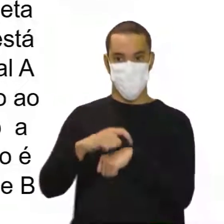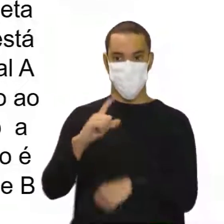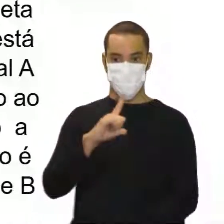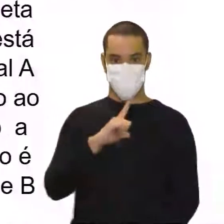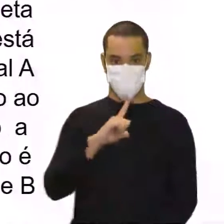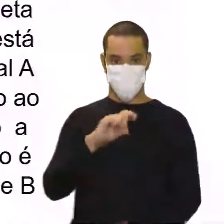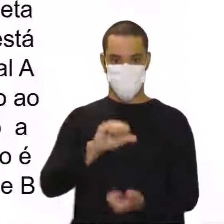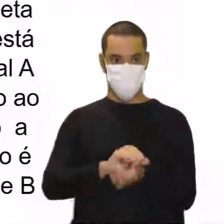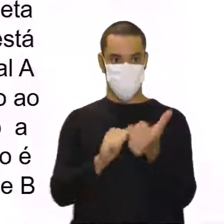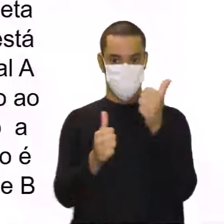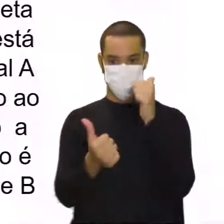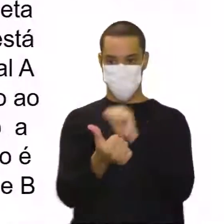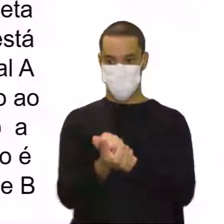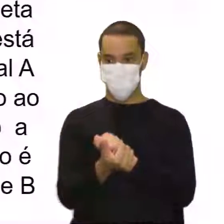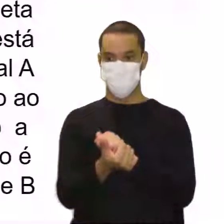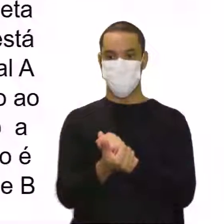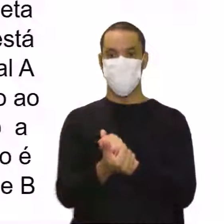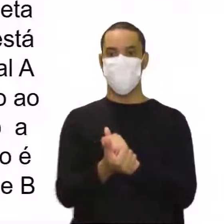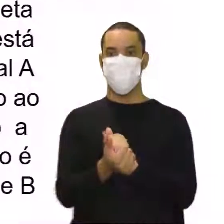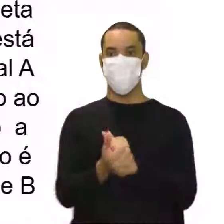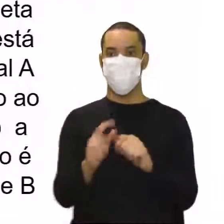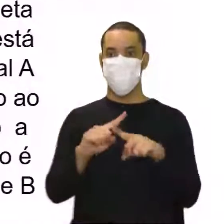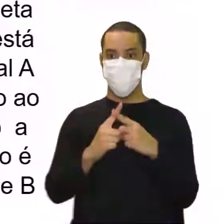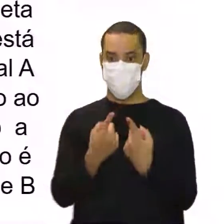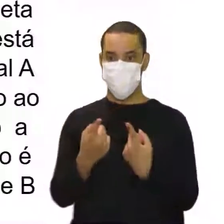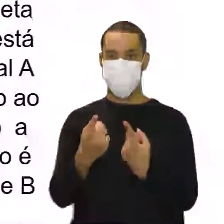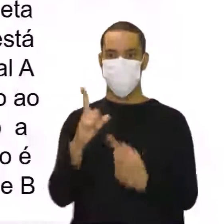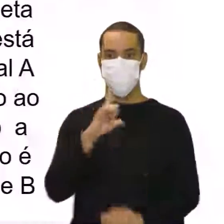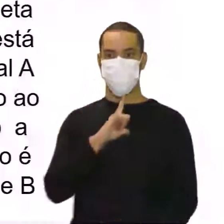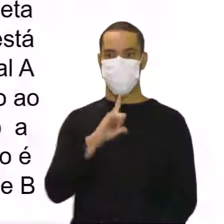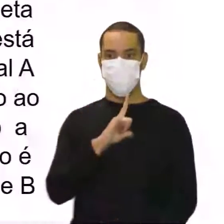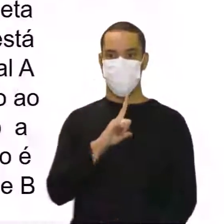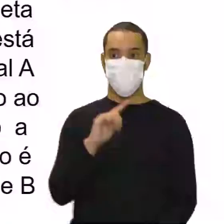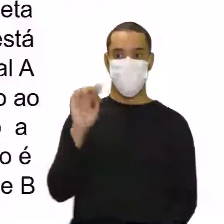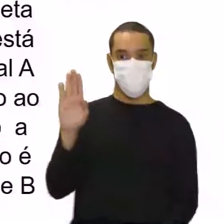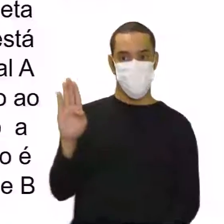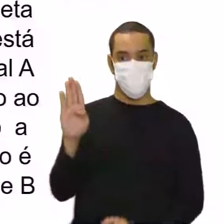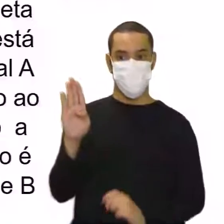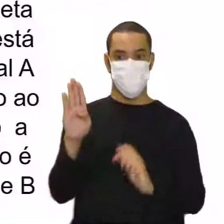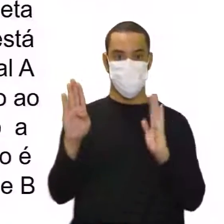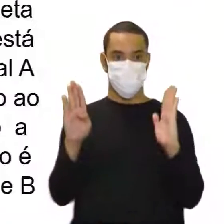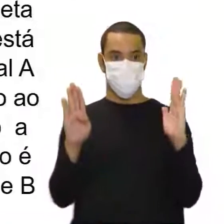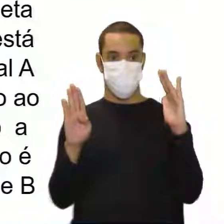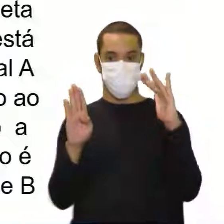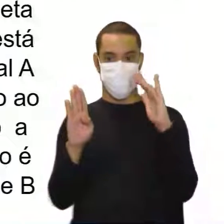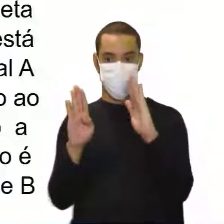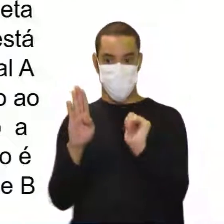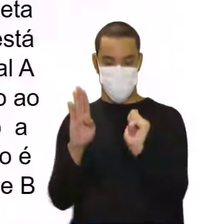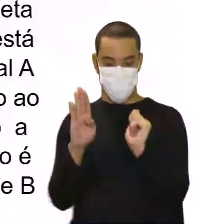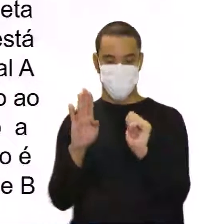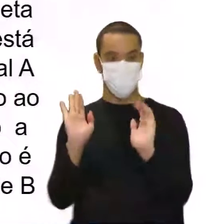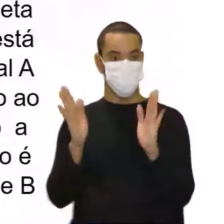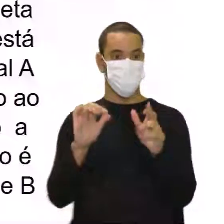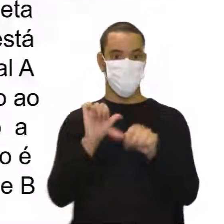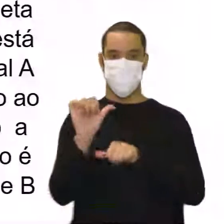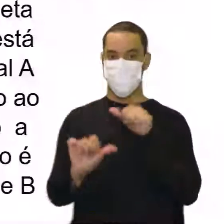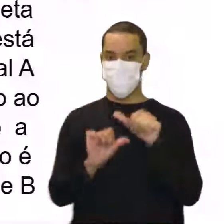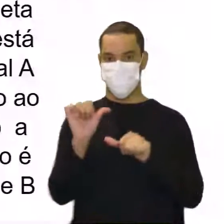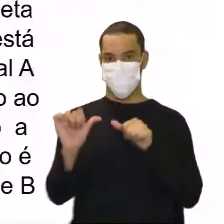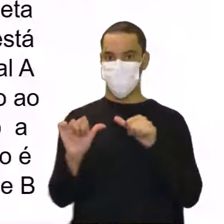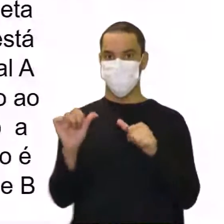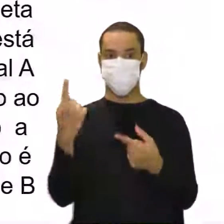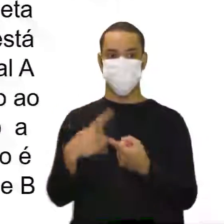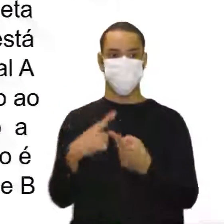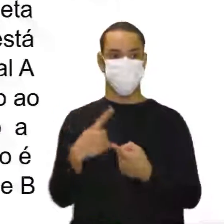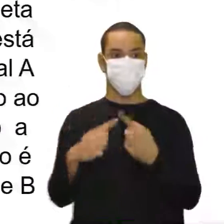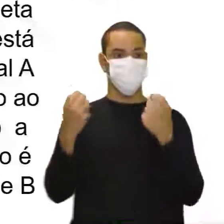armada, quando a corrente elétrica flui de B para A, o mecanismo é armado. Já mudou. Ele está dizendo que arma